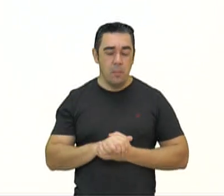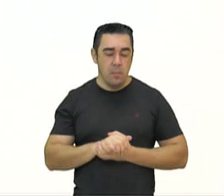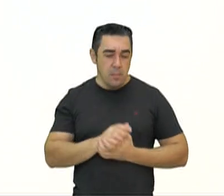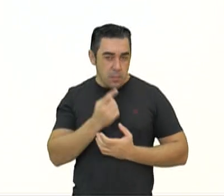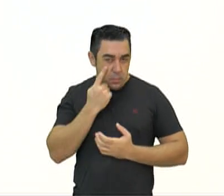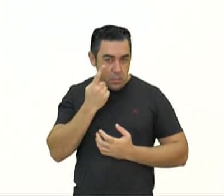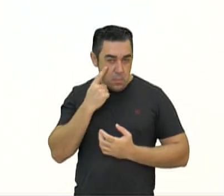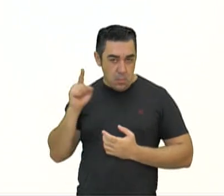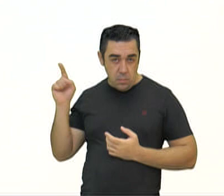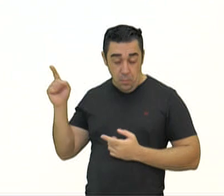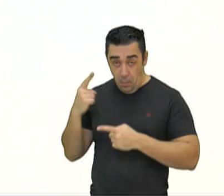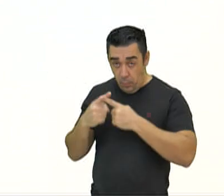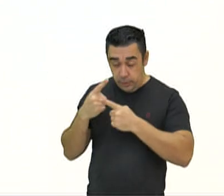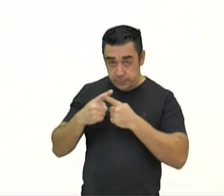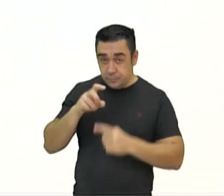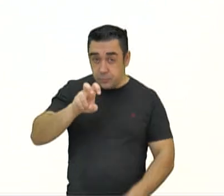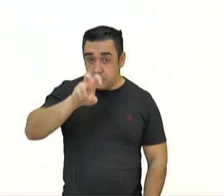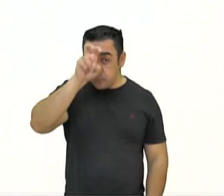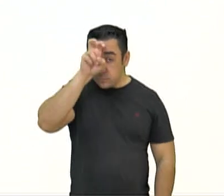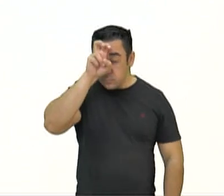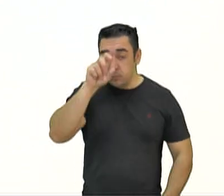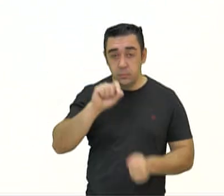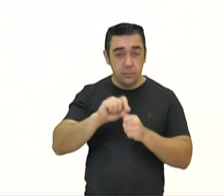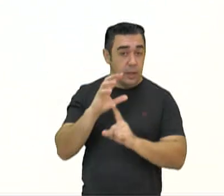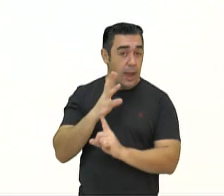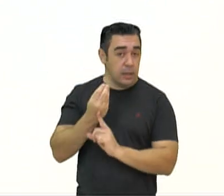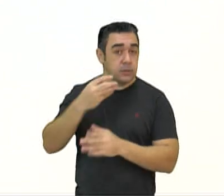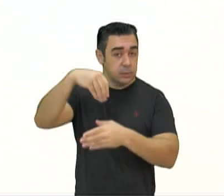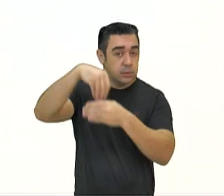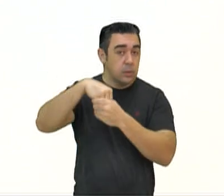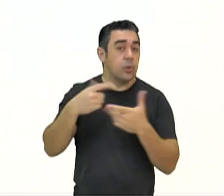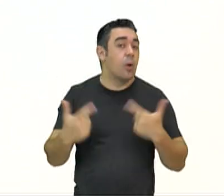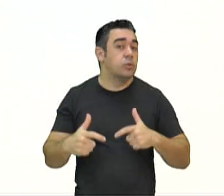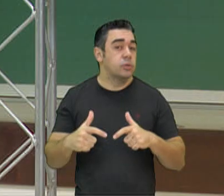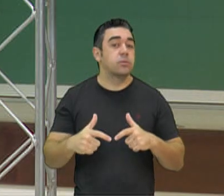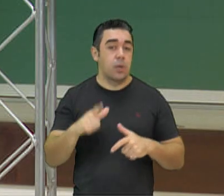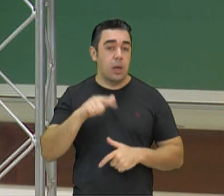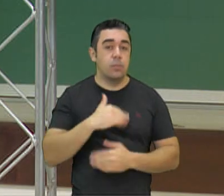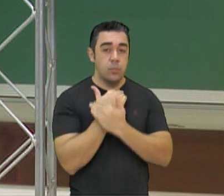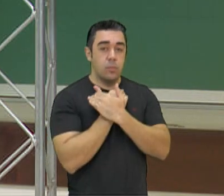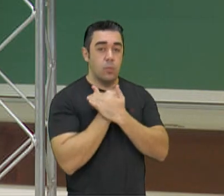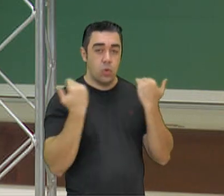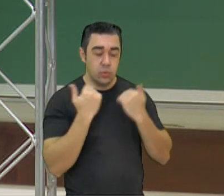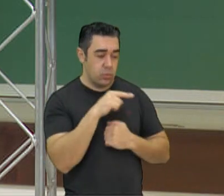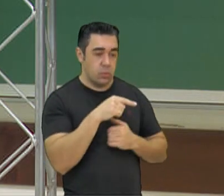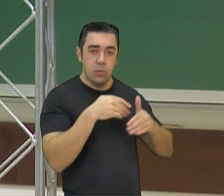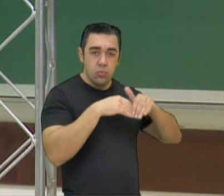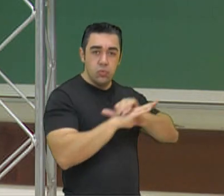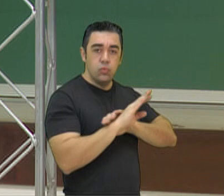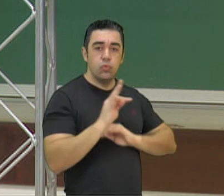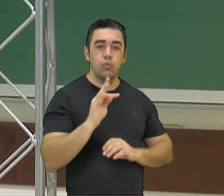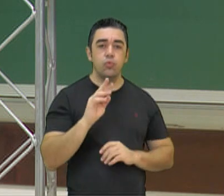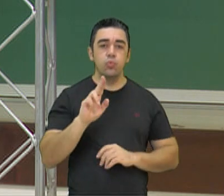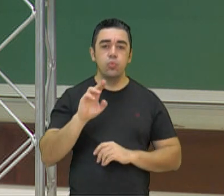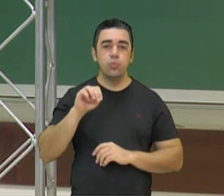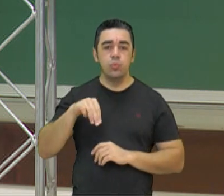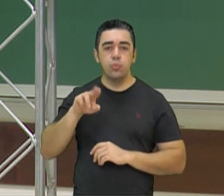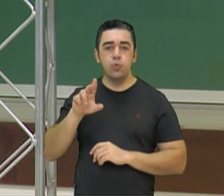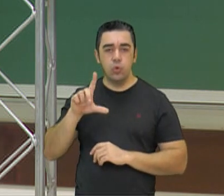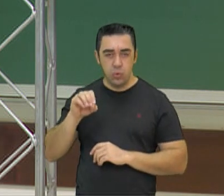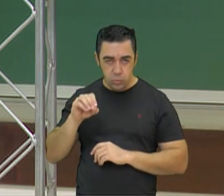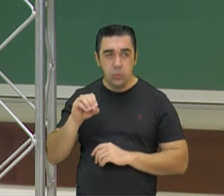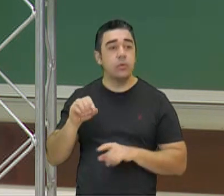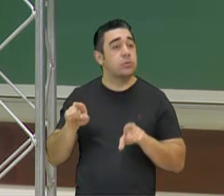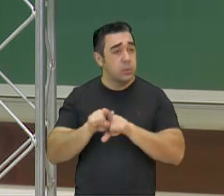gente coloca, porque os egípcios faziam a arte nos túmulos, os cristãos também nas catatumbas, tem essa ligação. Então,